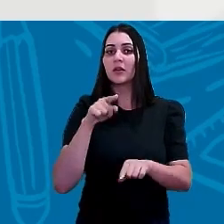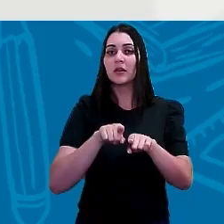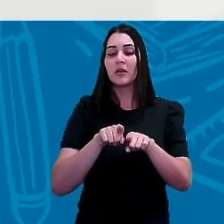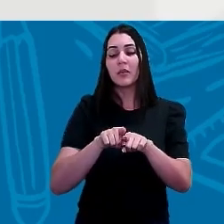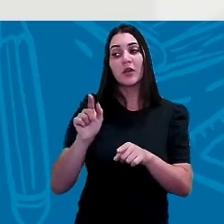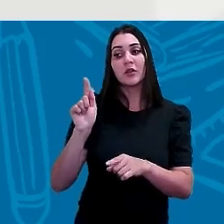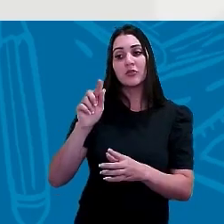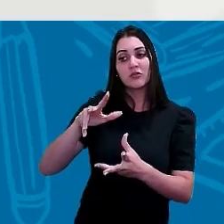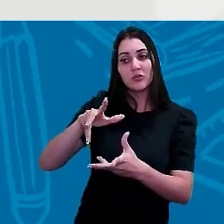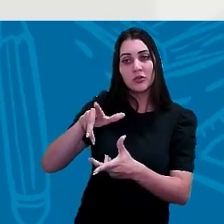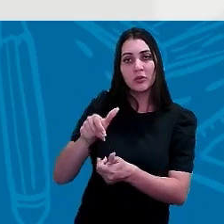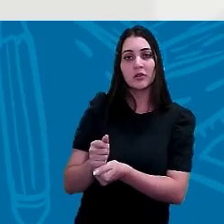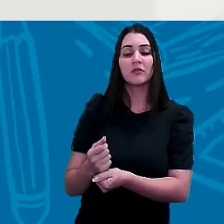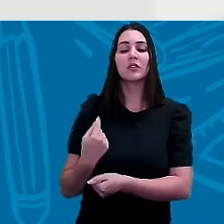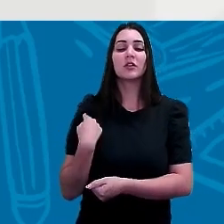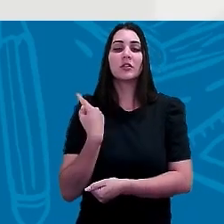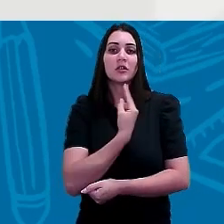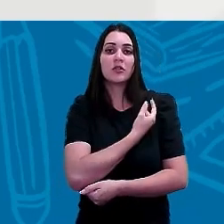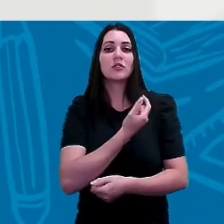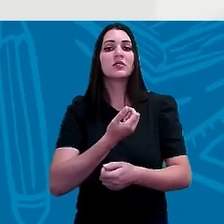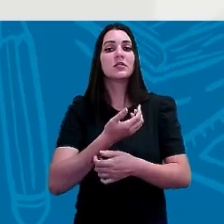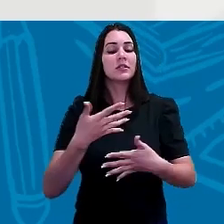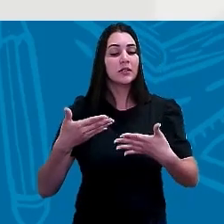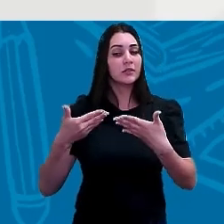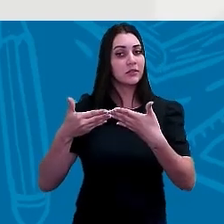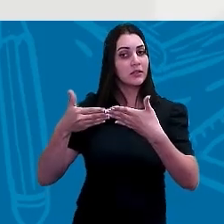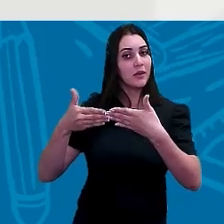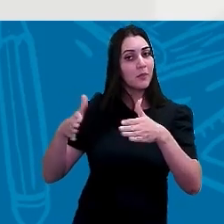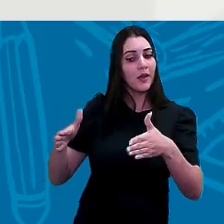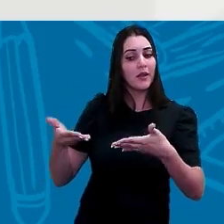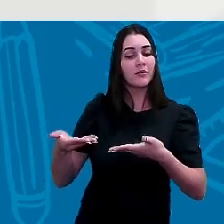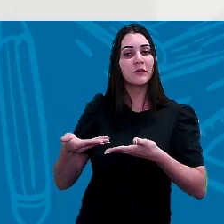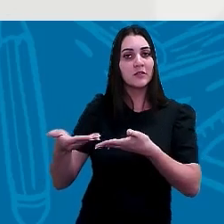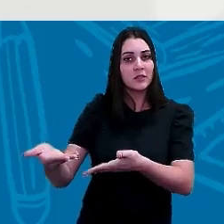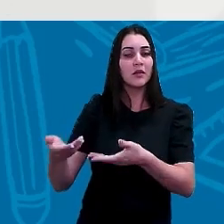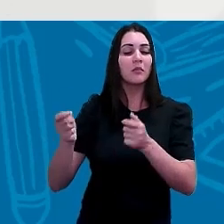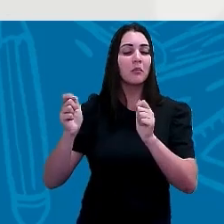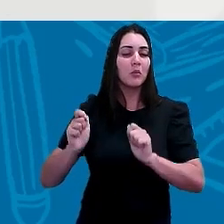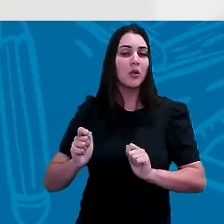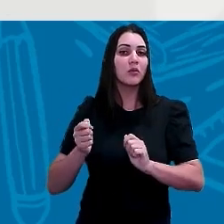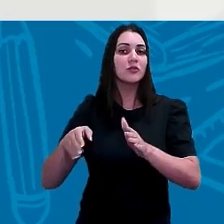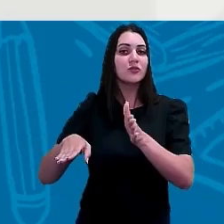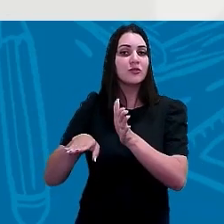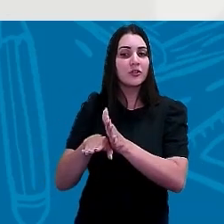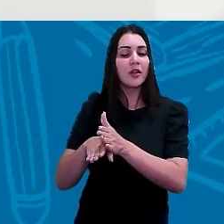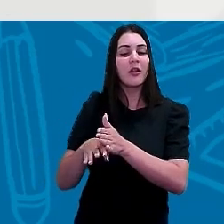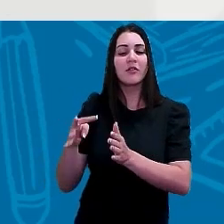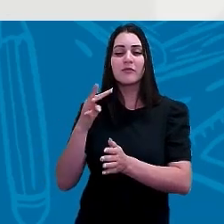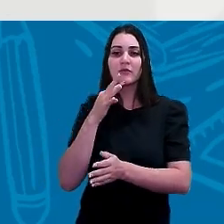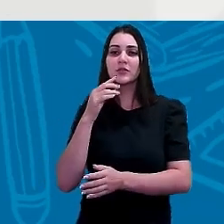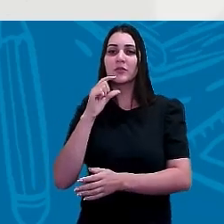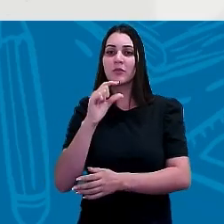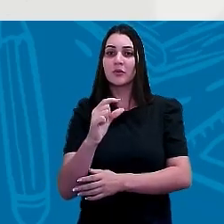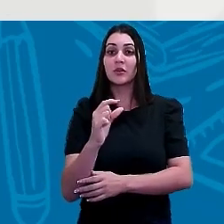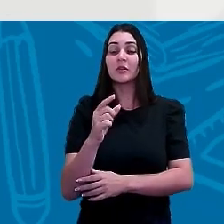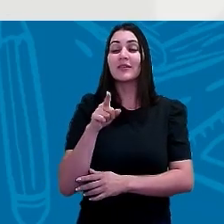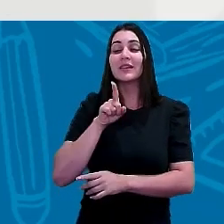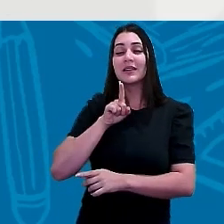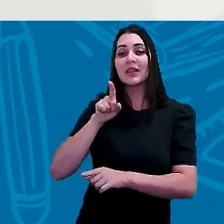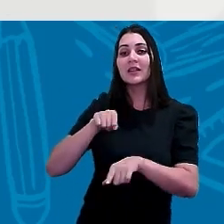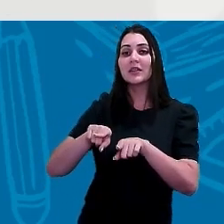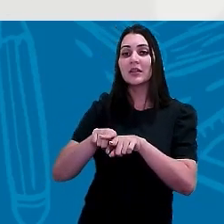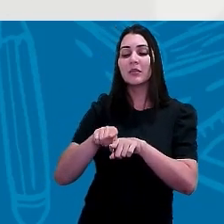nossa cidade, tá? Tá aberta a visitação, só você chegar lá e conhecer um pouquinho desse instituto. Lá você também vê